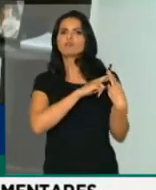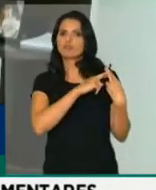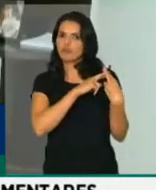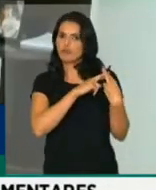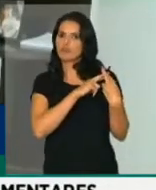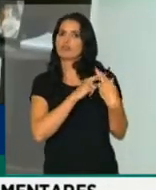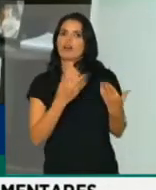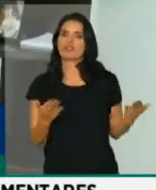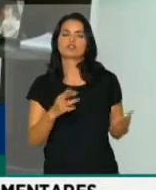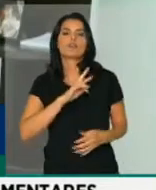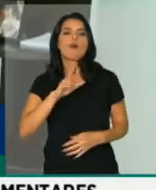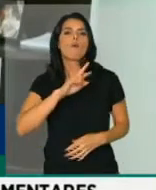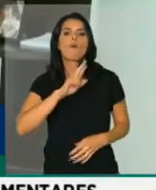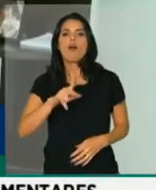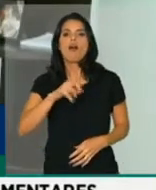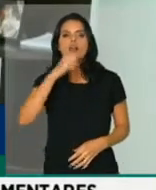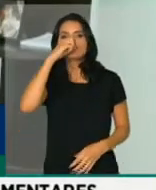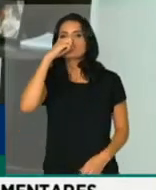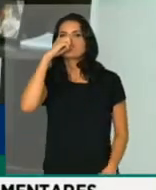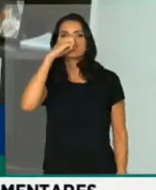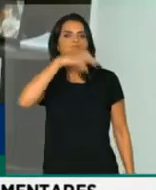não fazê-lo em